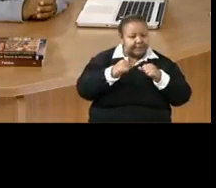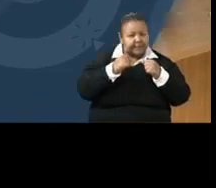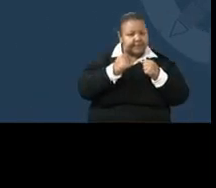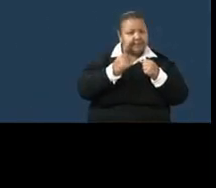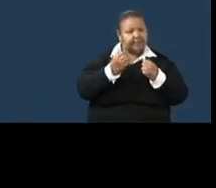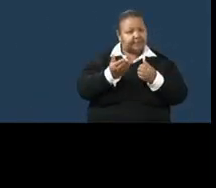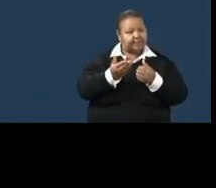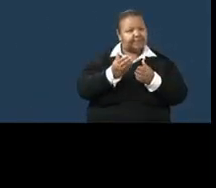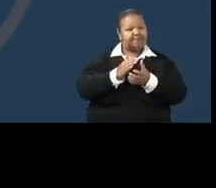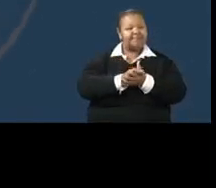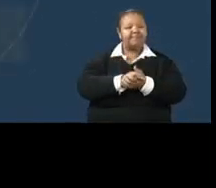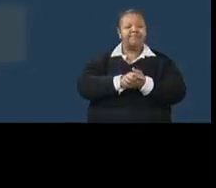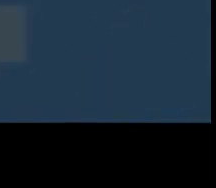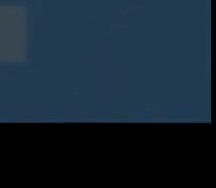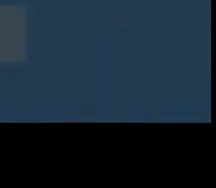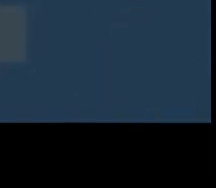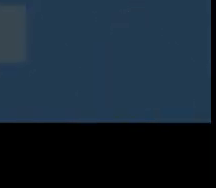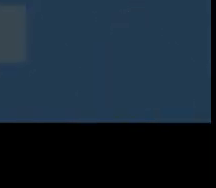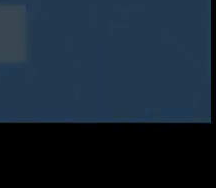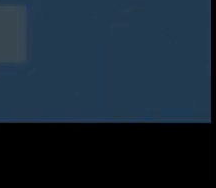dedique, hein?